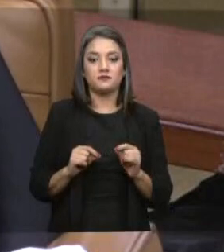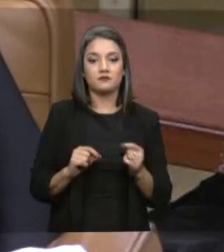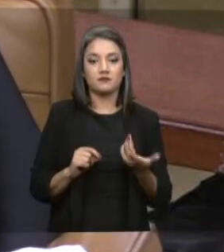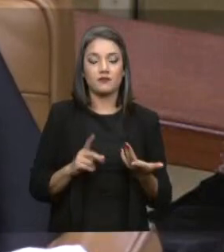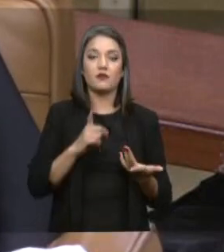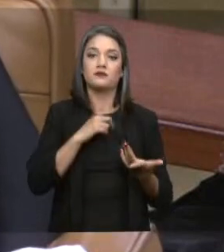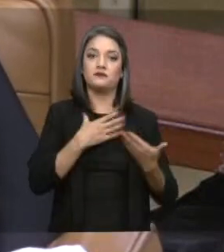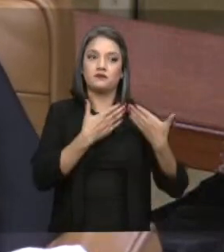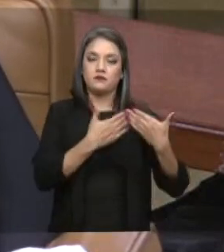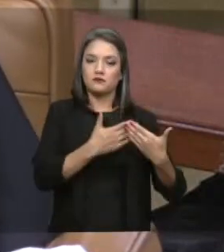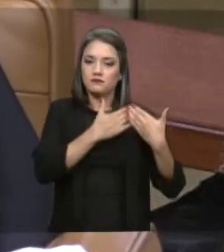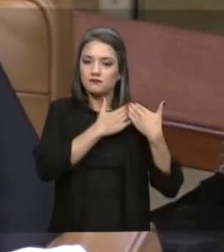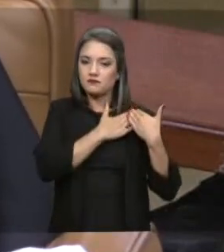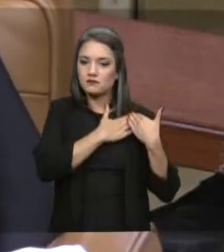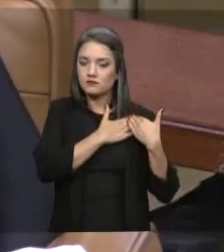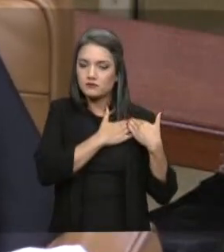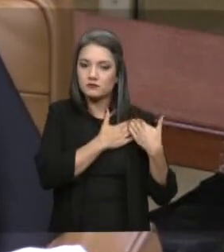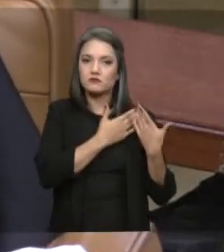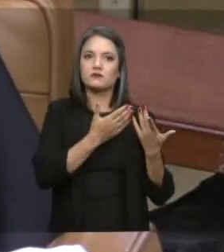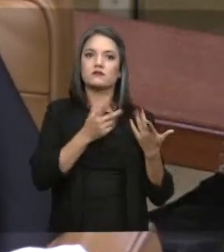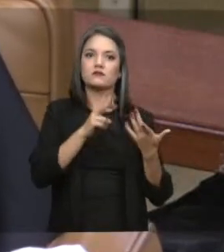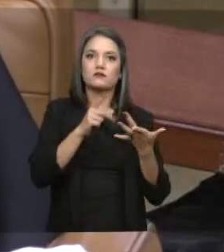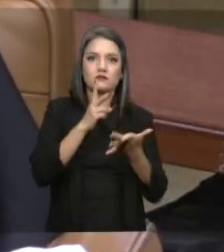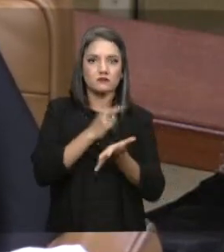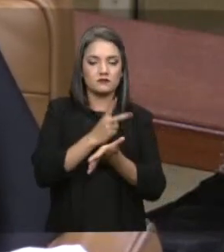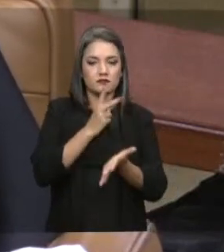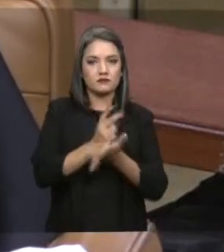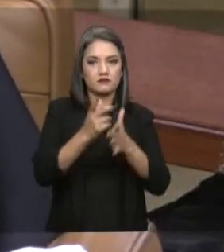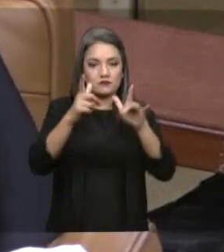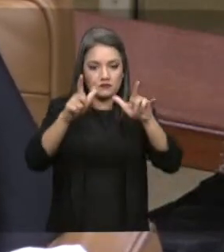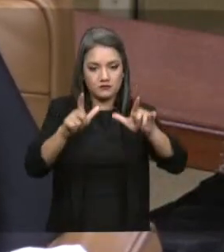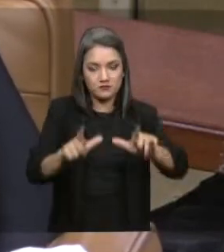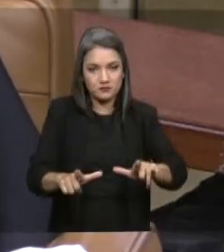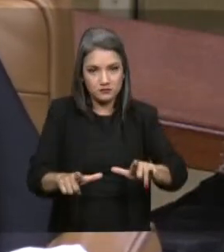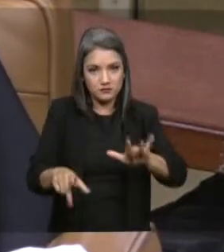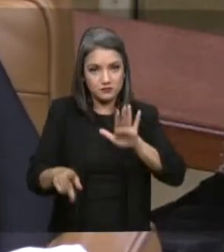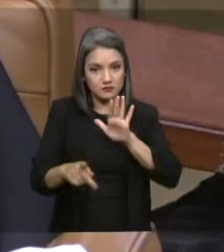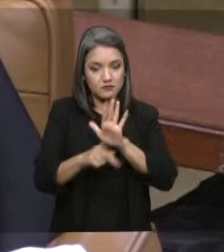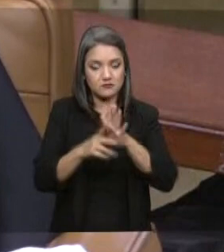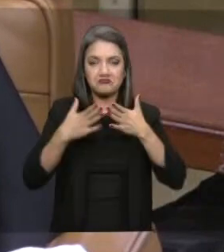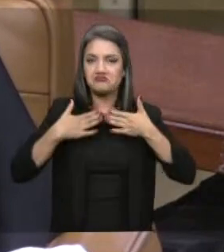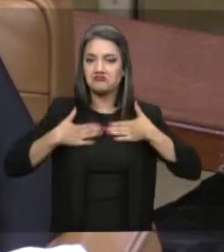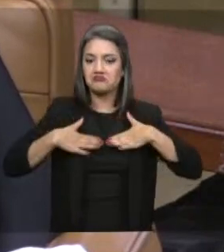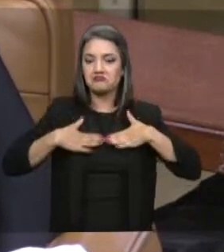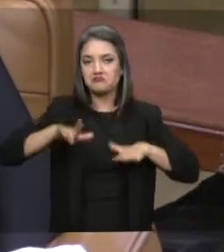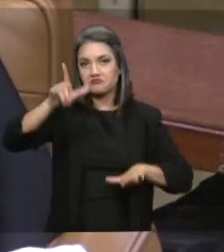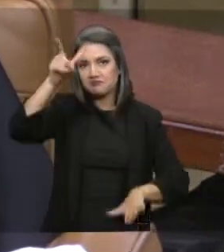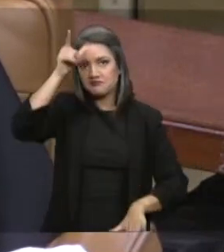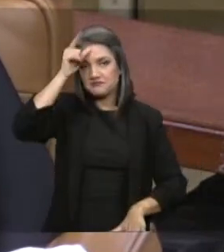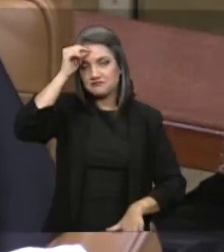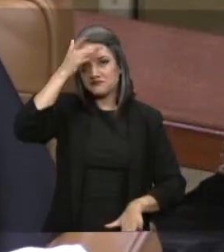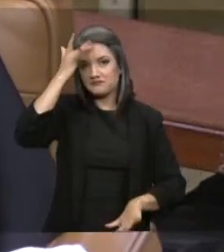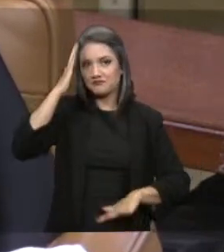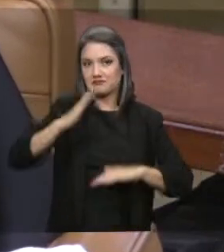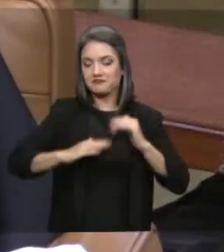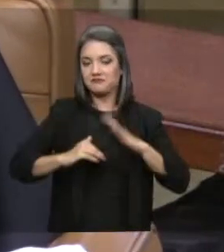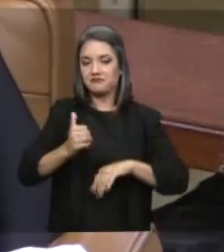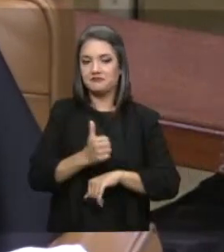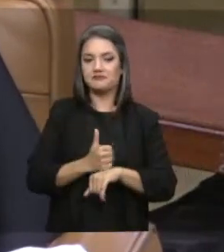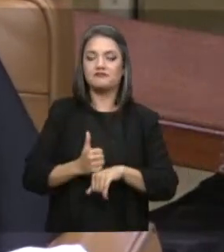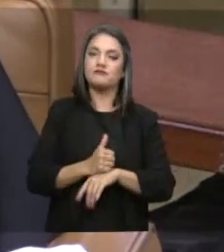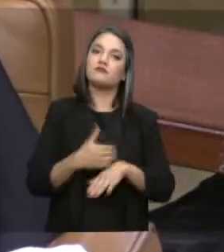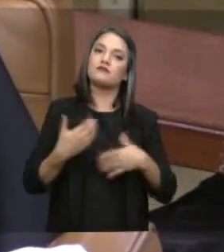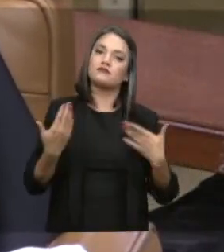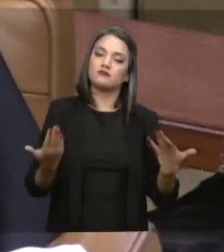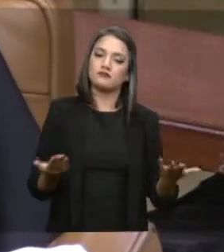um dever para ser mantido no espaço reservado para descompressão dos profissionais medida que vai